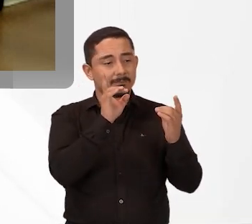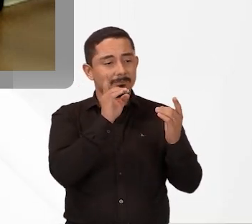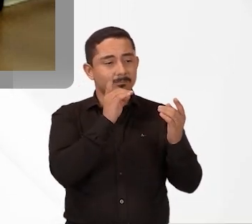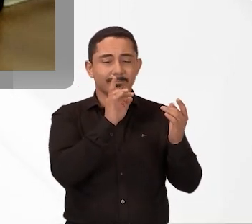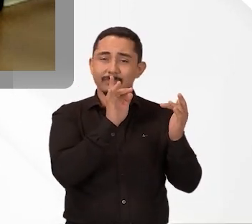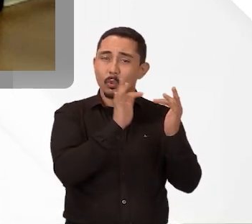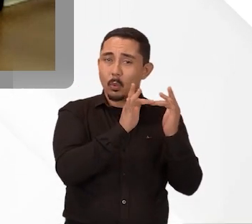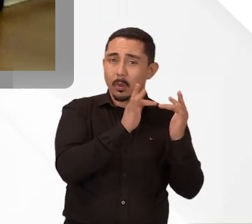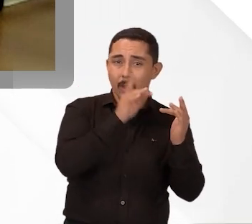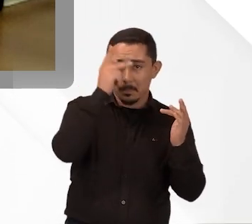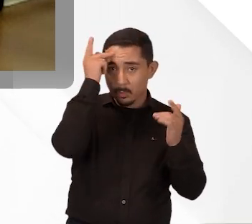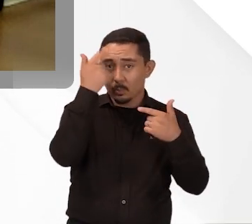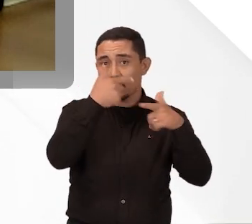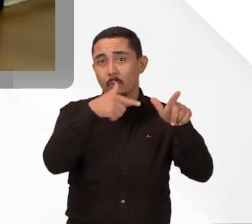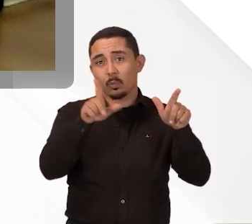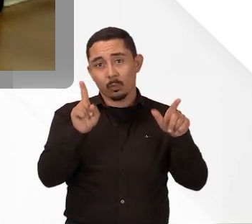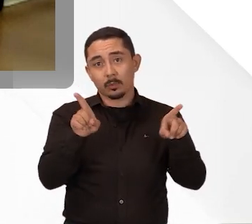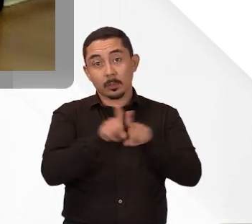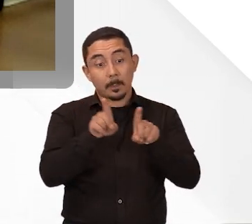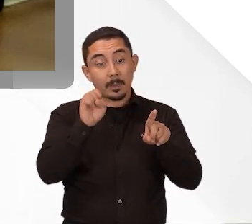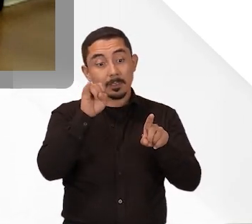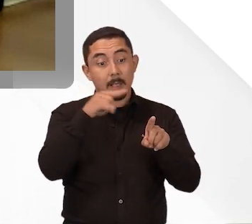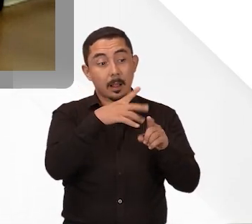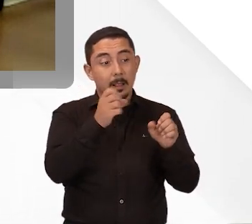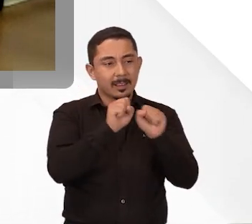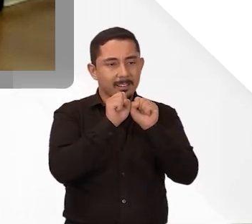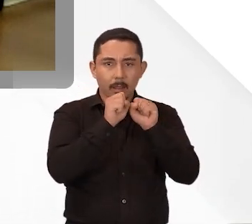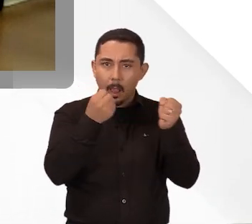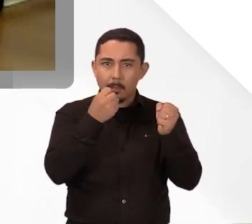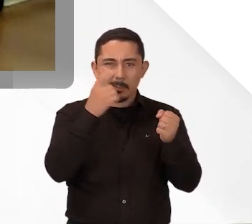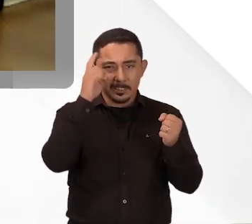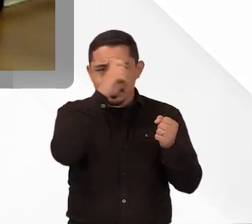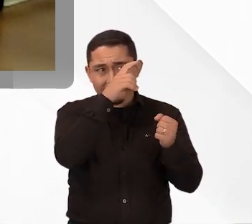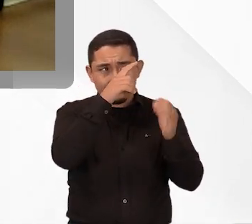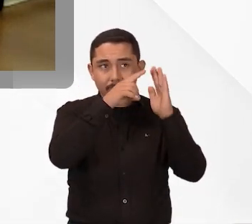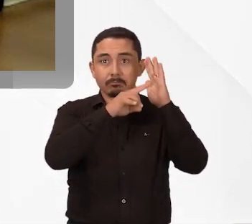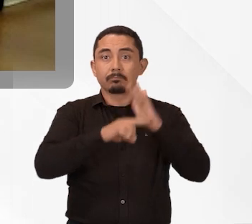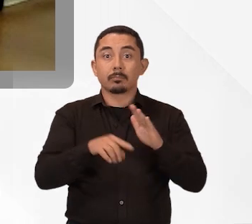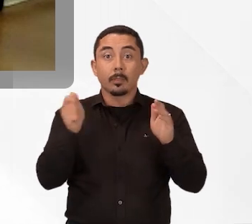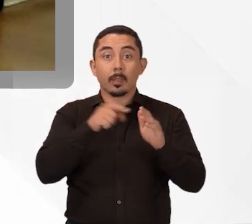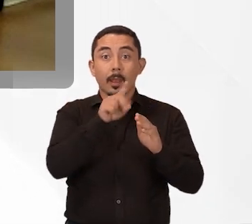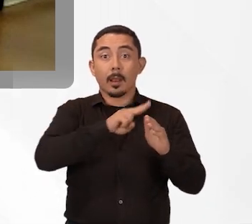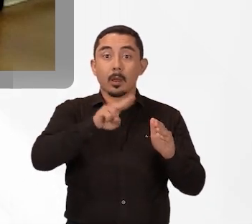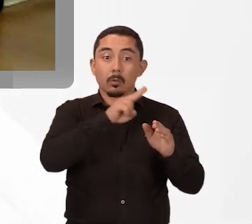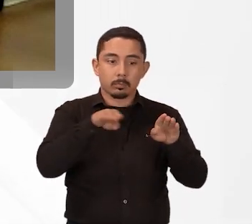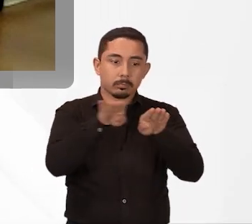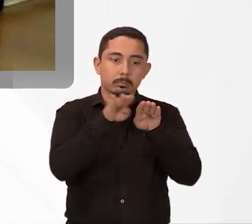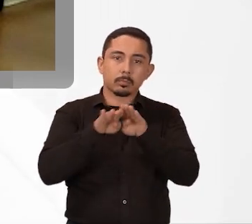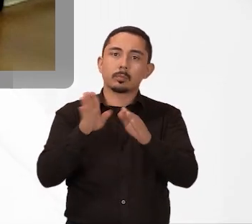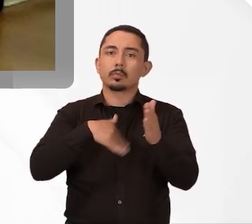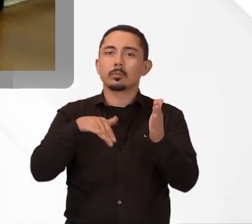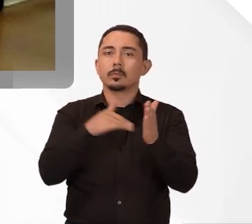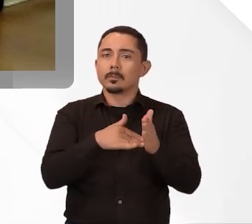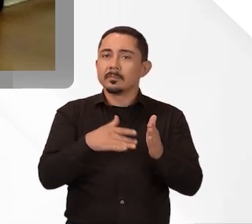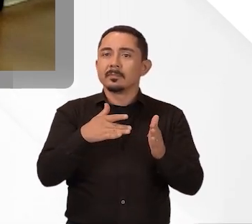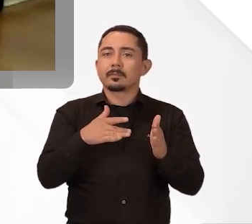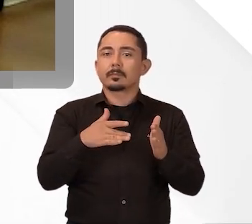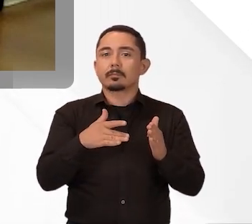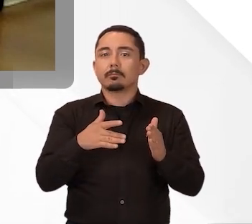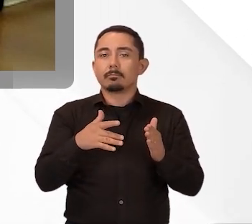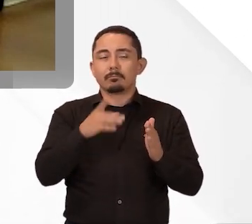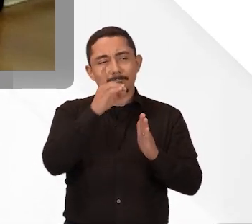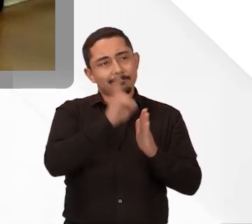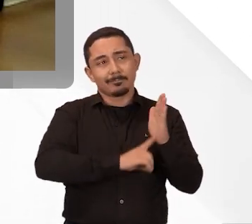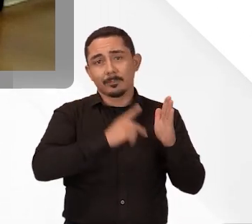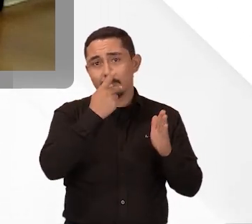barreiras do meio, e que, a partir do momento que essas barreiras não existem, essa pessoa pode sim usufruir com equidade todos os